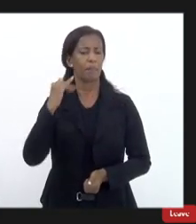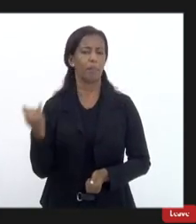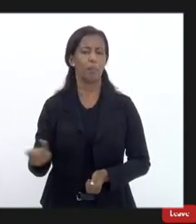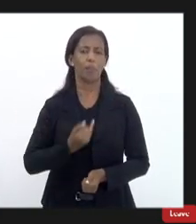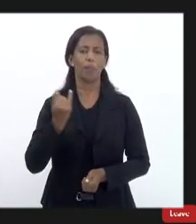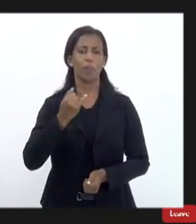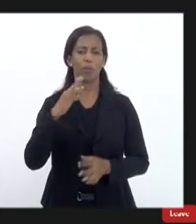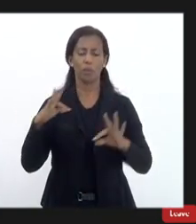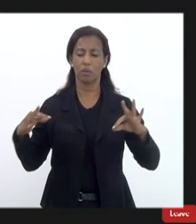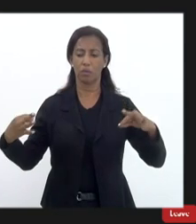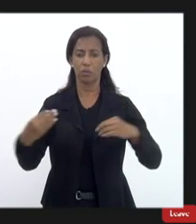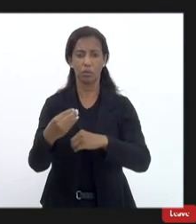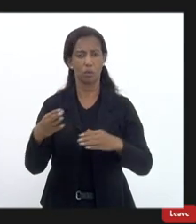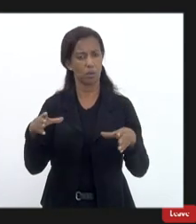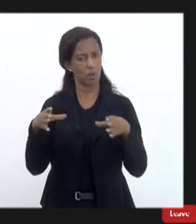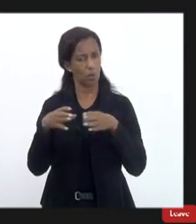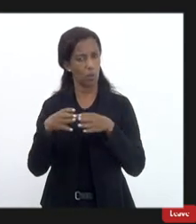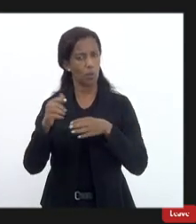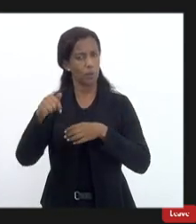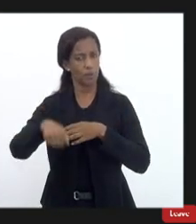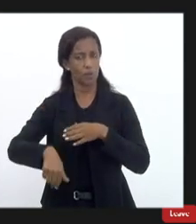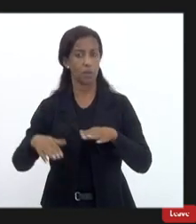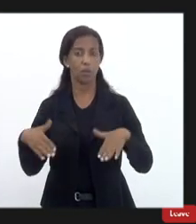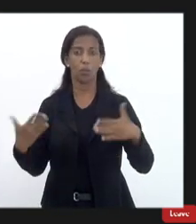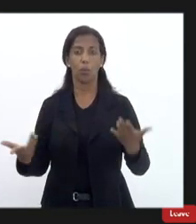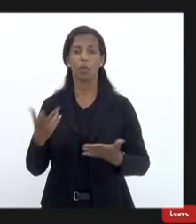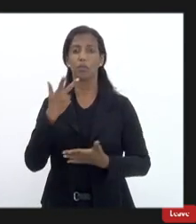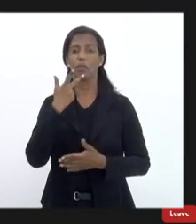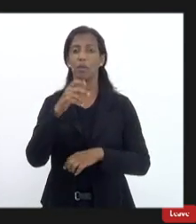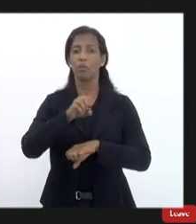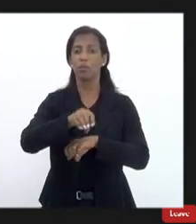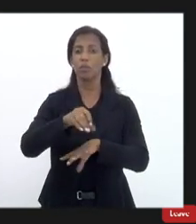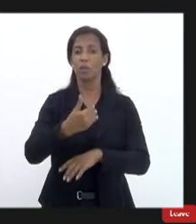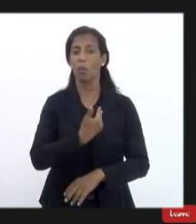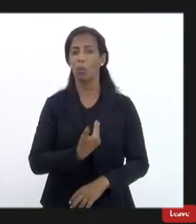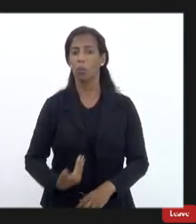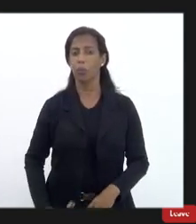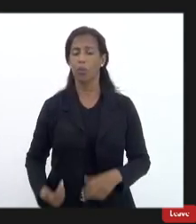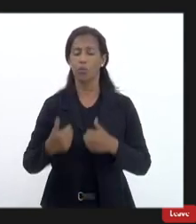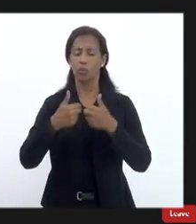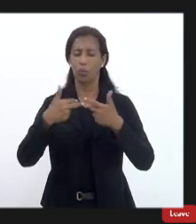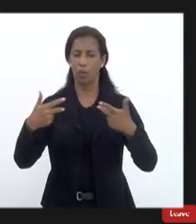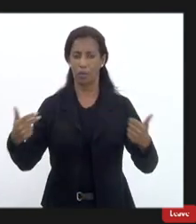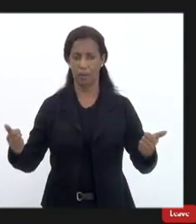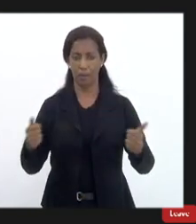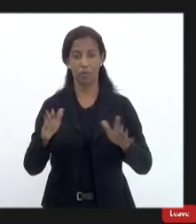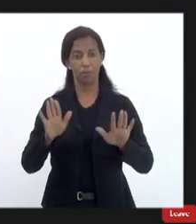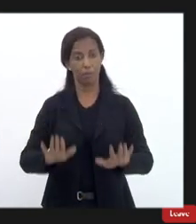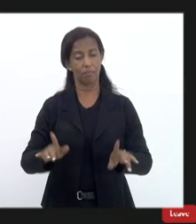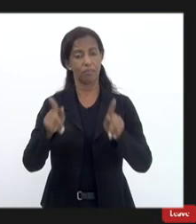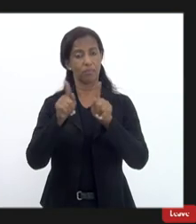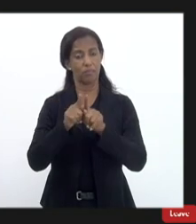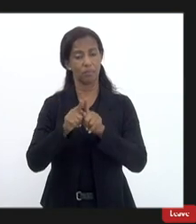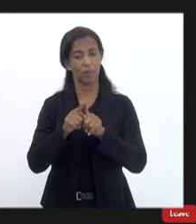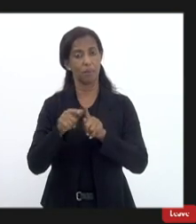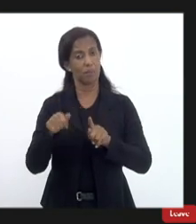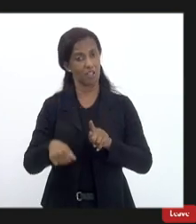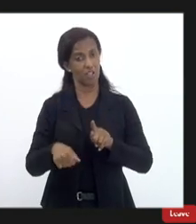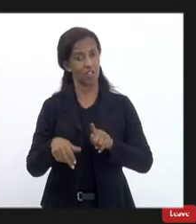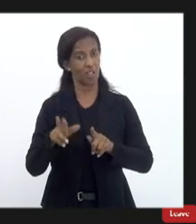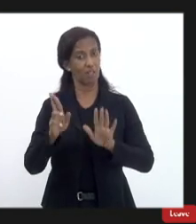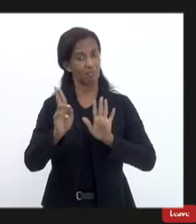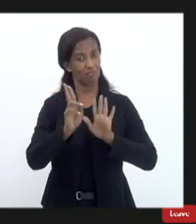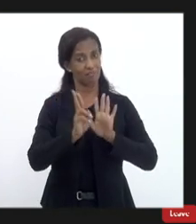todos nós aqui dessa comissão, quando falamos em educação pública de qualidade. Mas queria deixar aqui